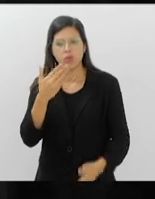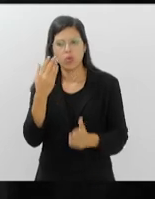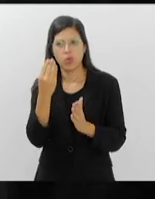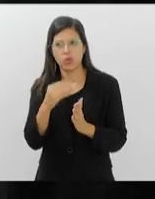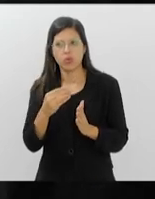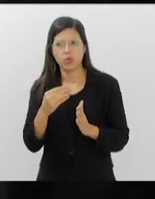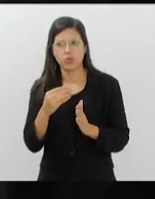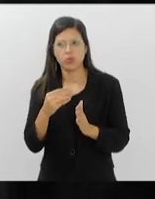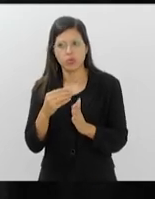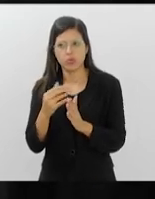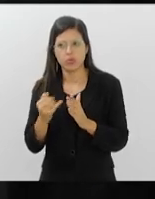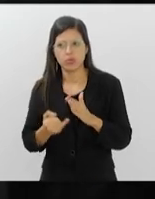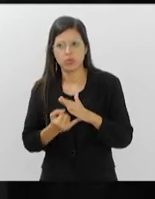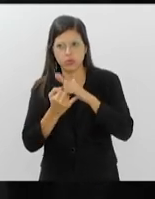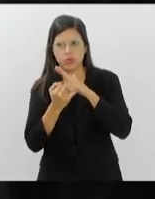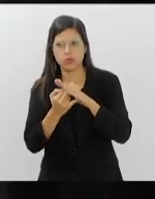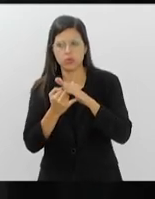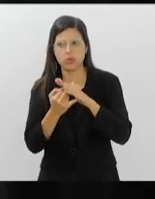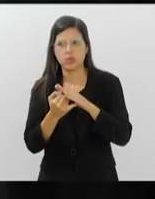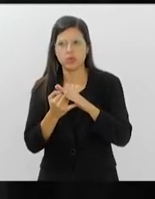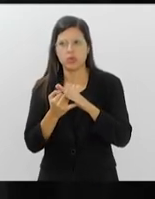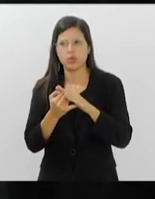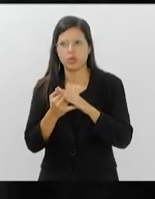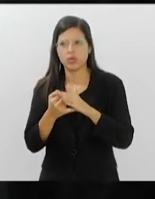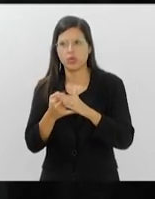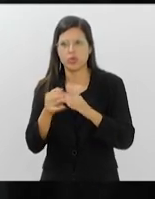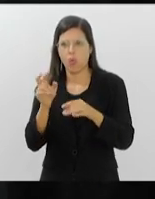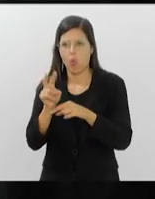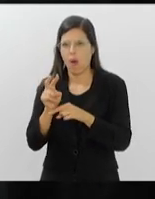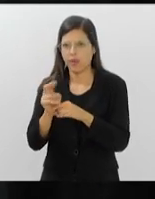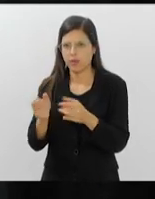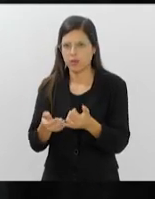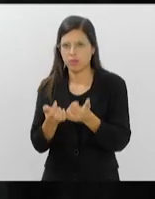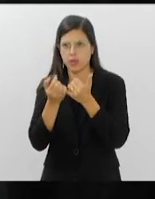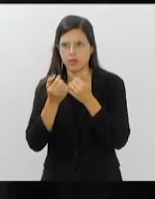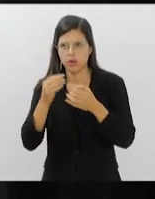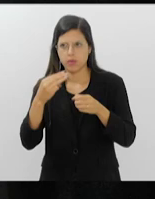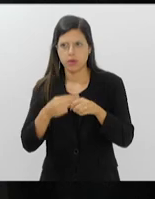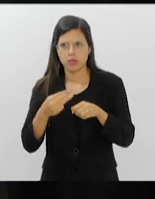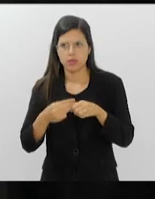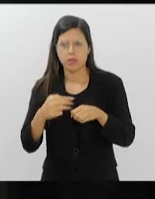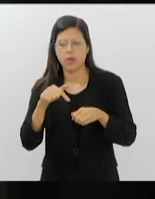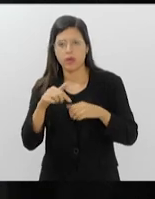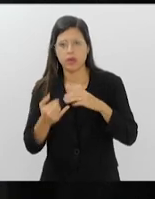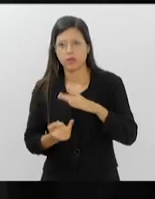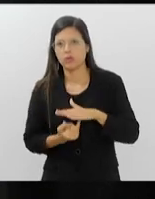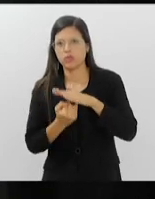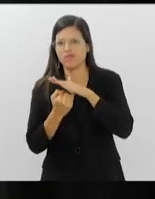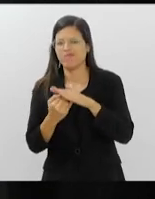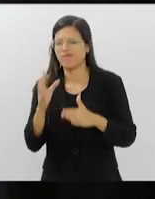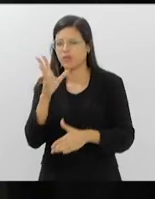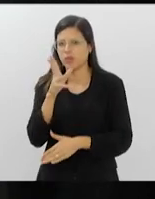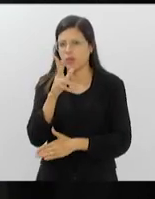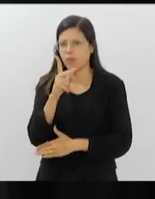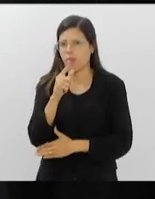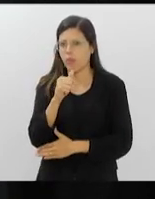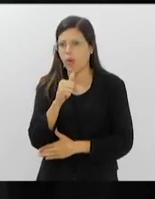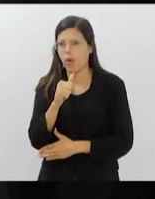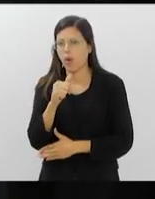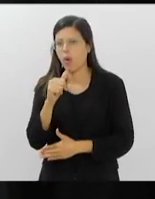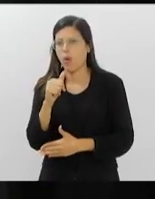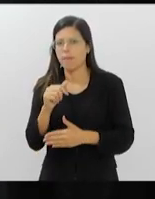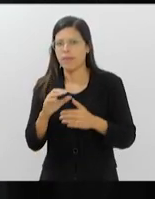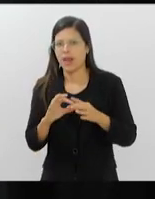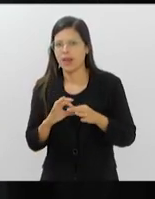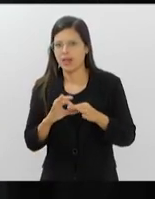de patrimônio do âmbito municipal. E aquele órgão demorou muito tempo para licenciar a obra